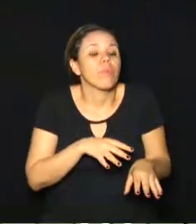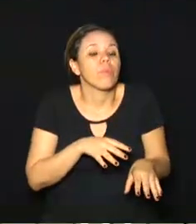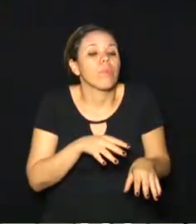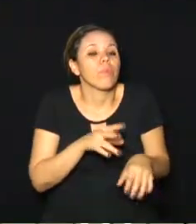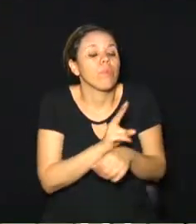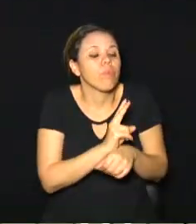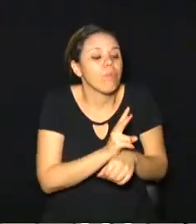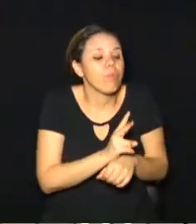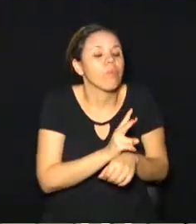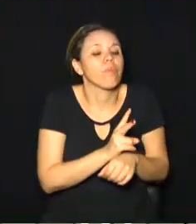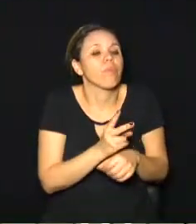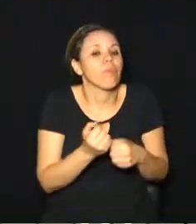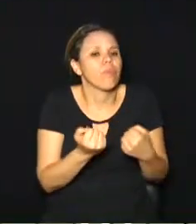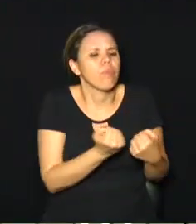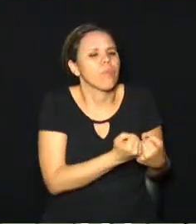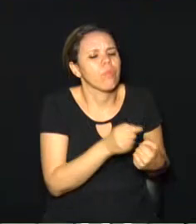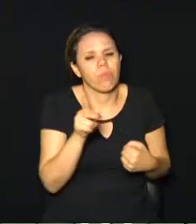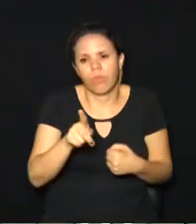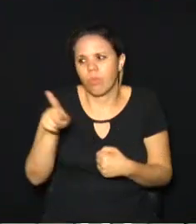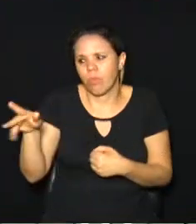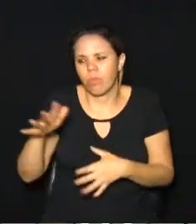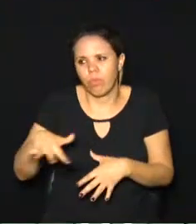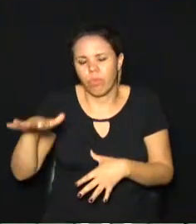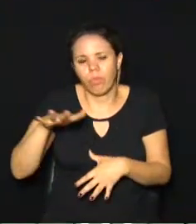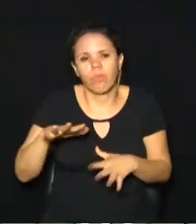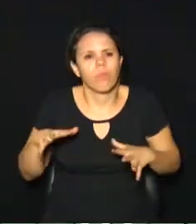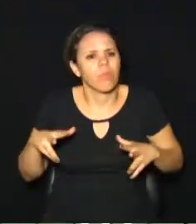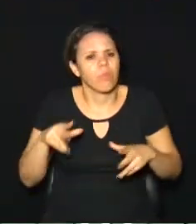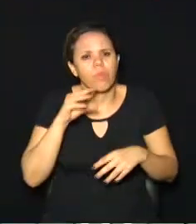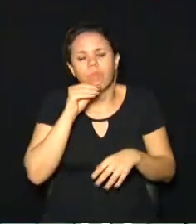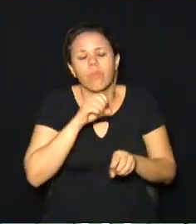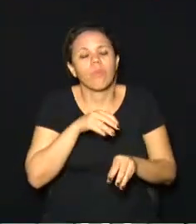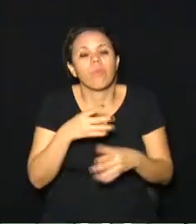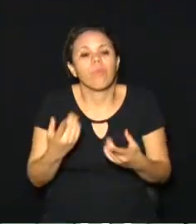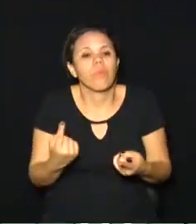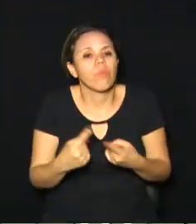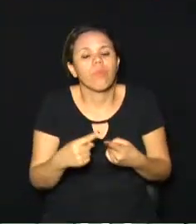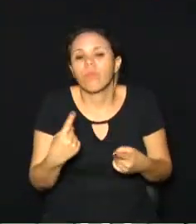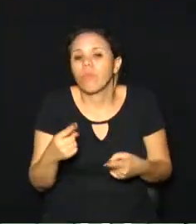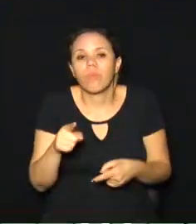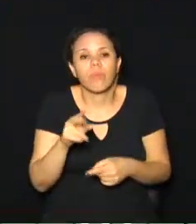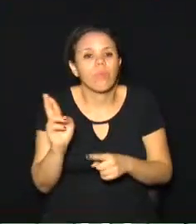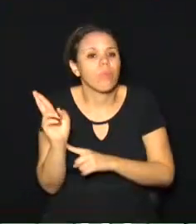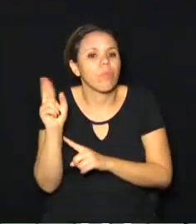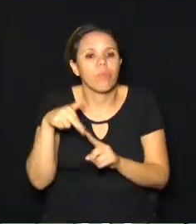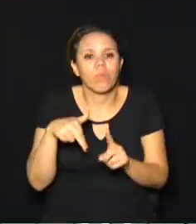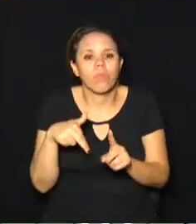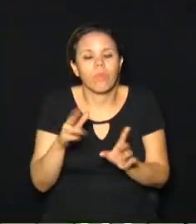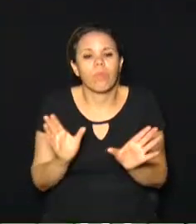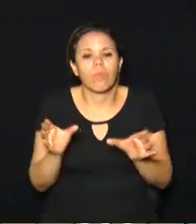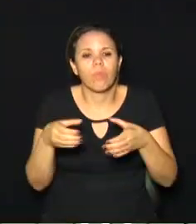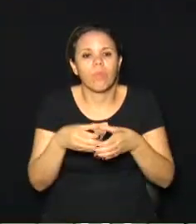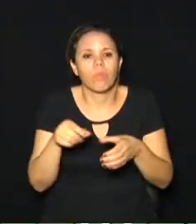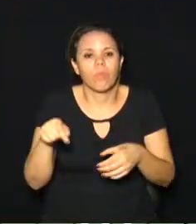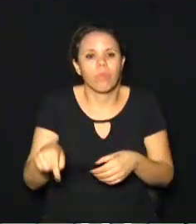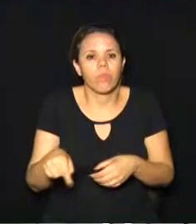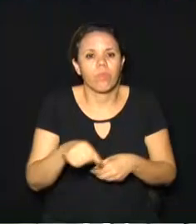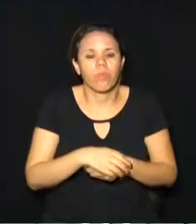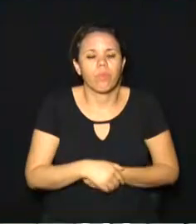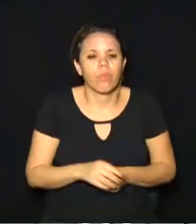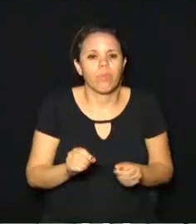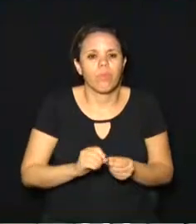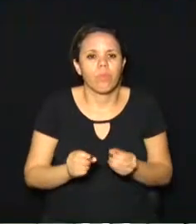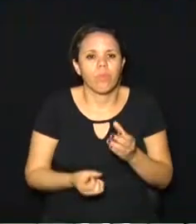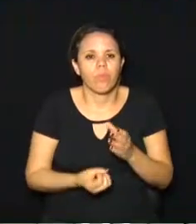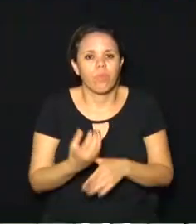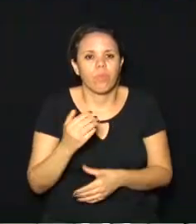monitores, professores, os adjuntos, não estão representados no comitê que foi